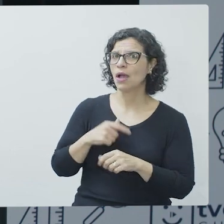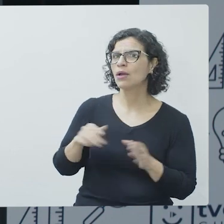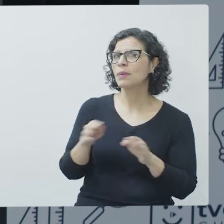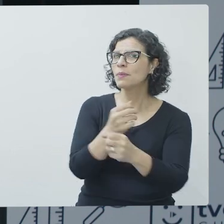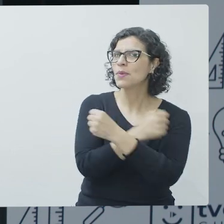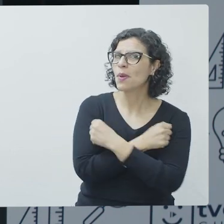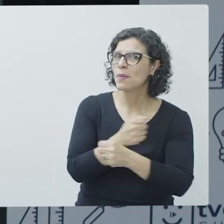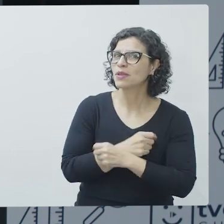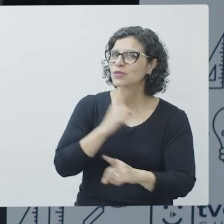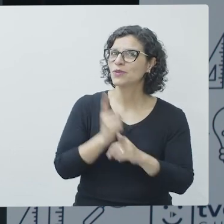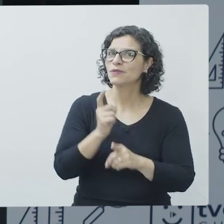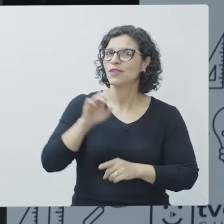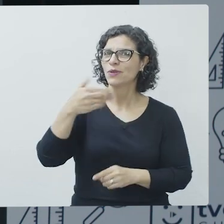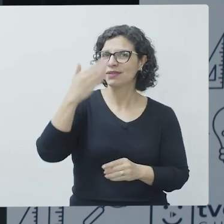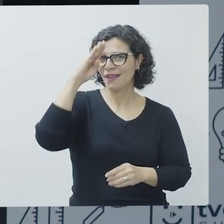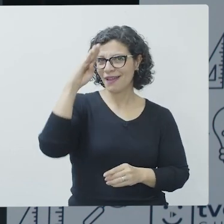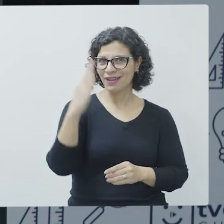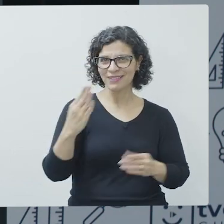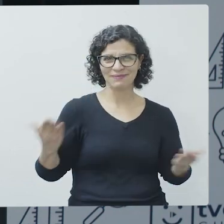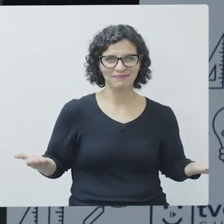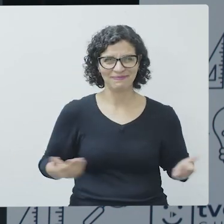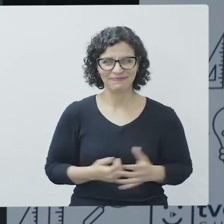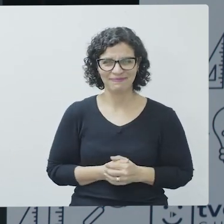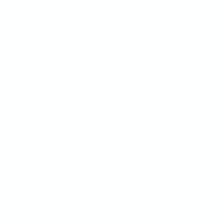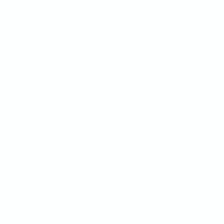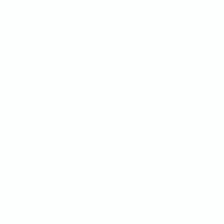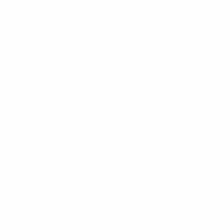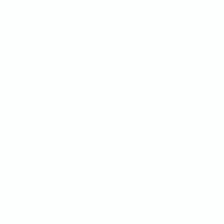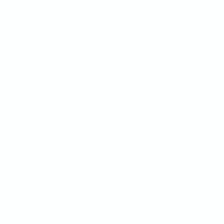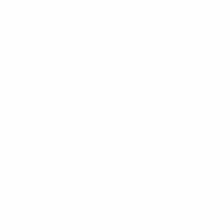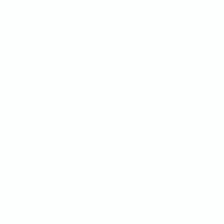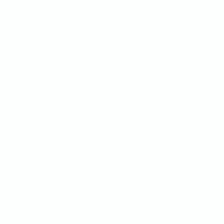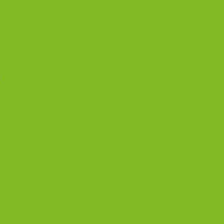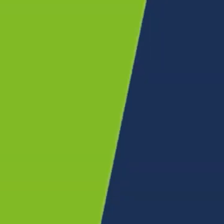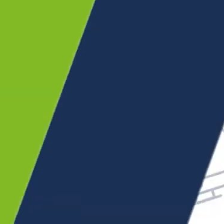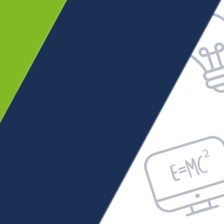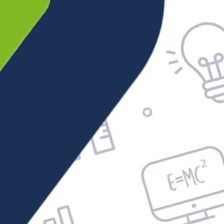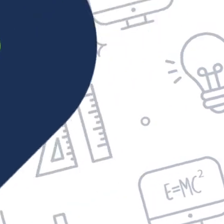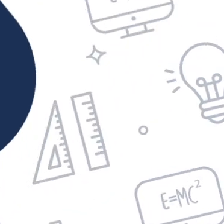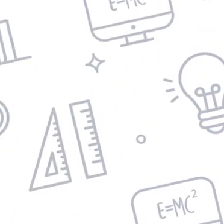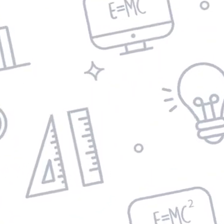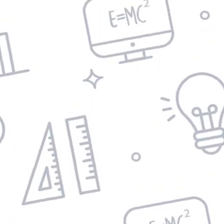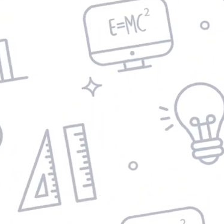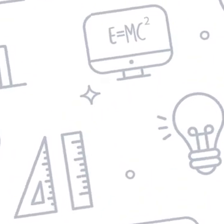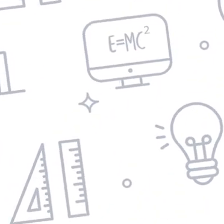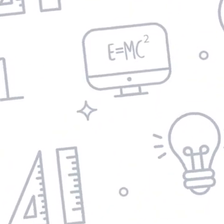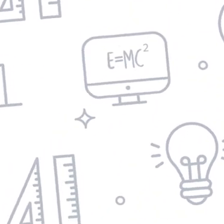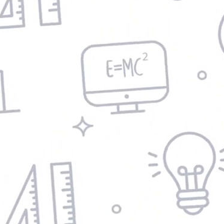mas deixo meu abraço e te encontro na nossa próxima aula. Até lá!